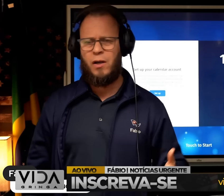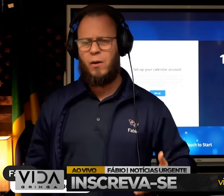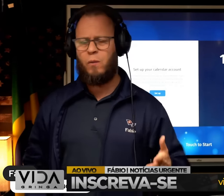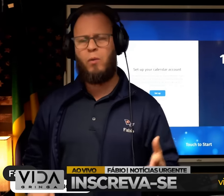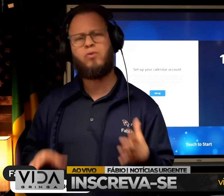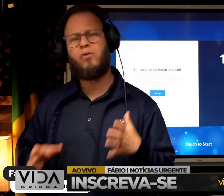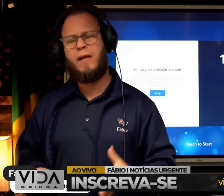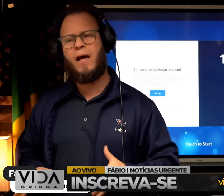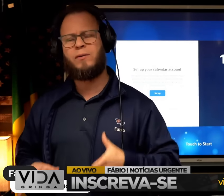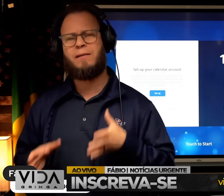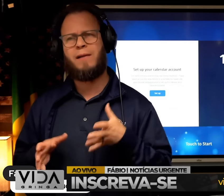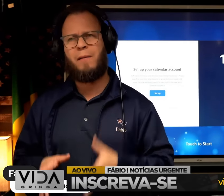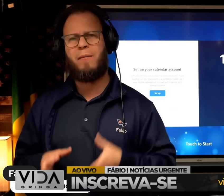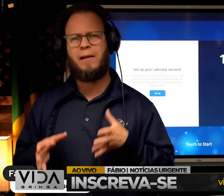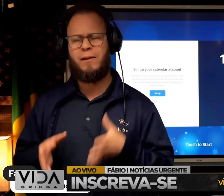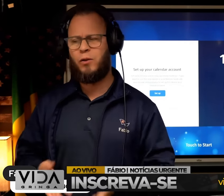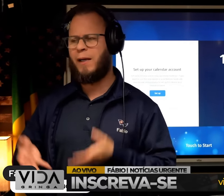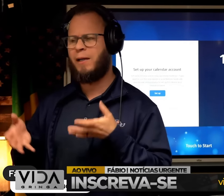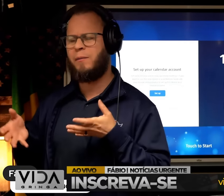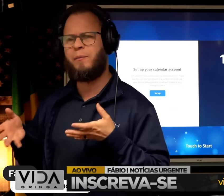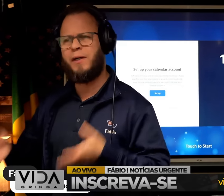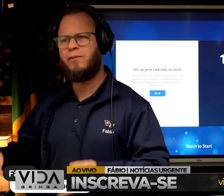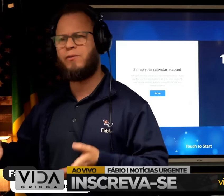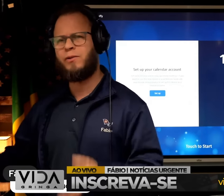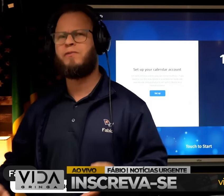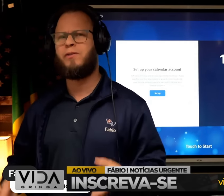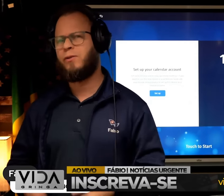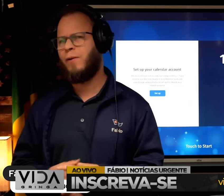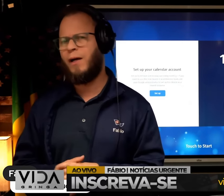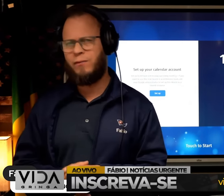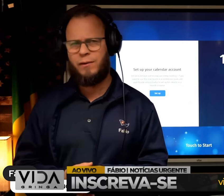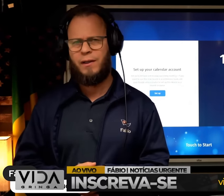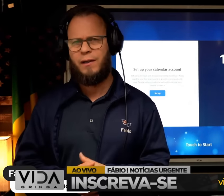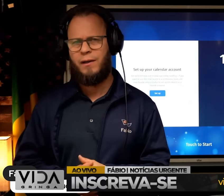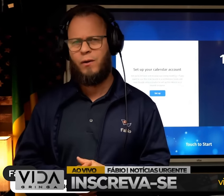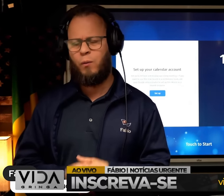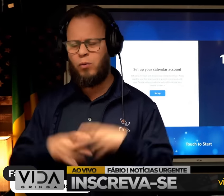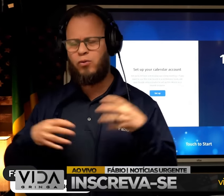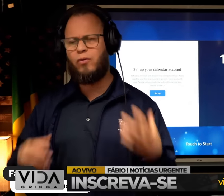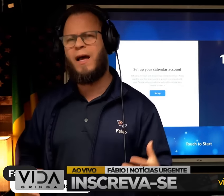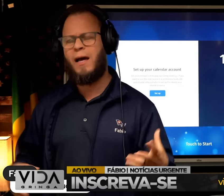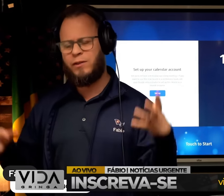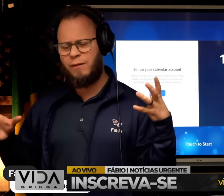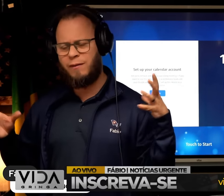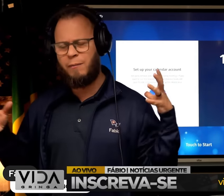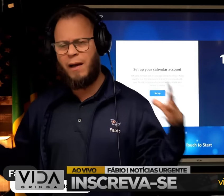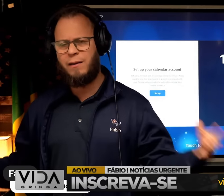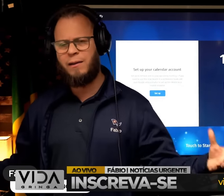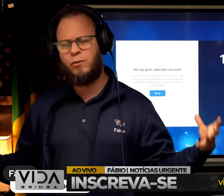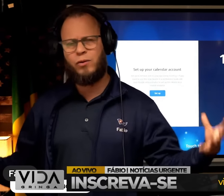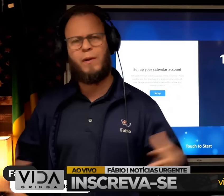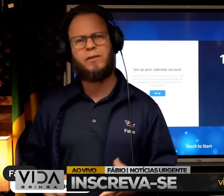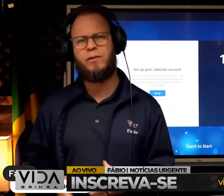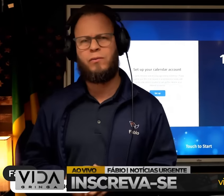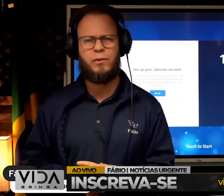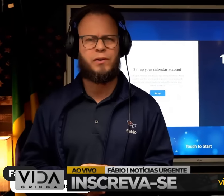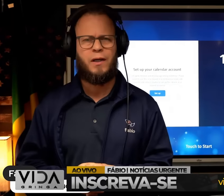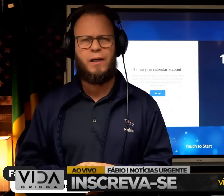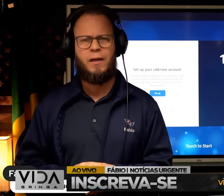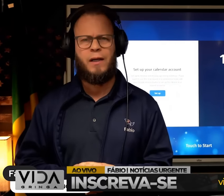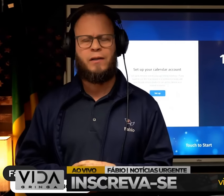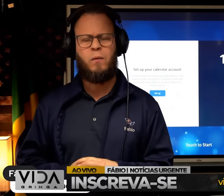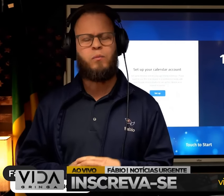passagens, o Bolsonaro está trabalhando para a campanha de 2024. O Bolsonaro está trabalhando nos